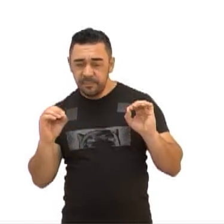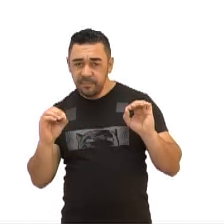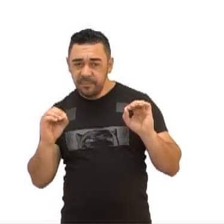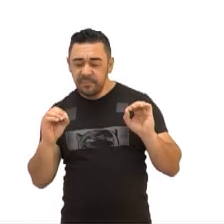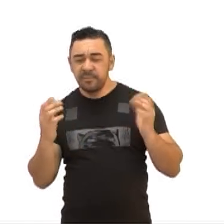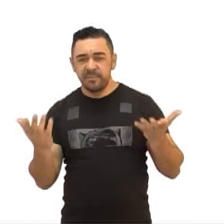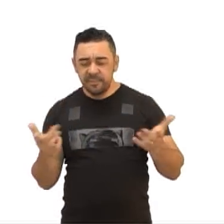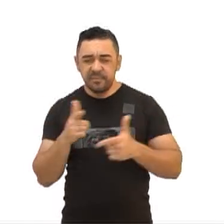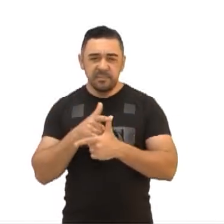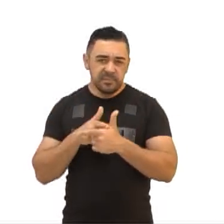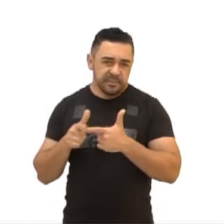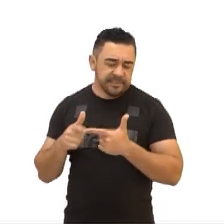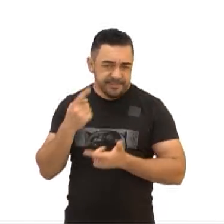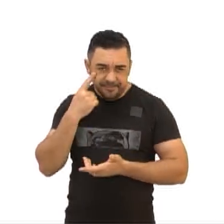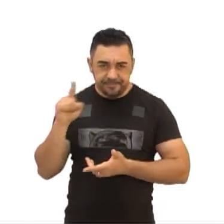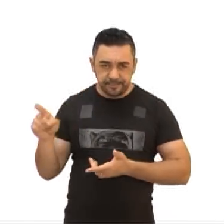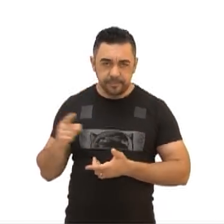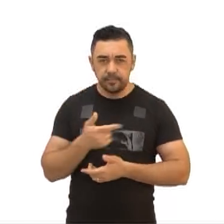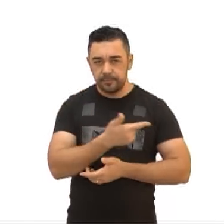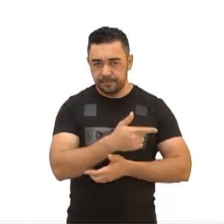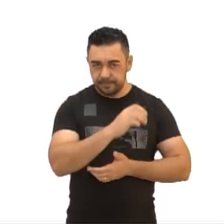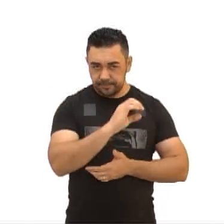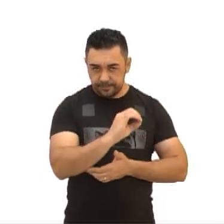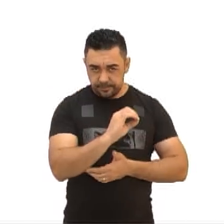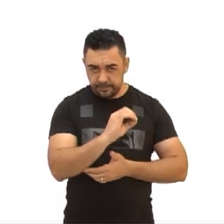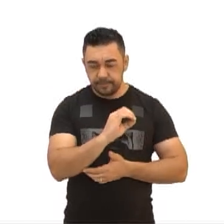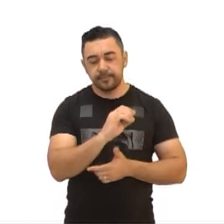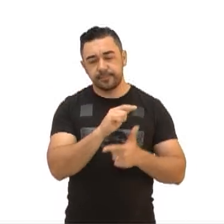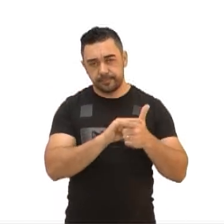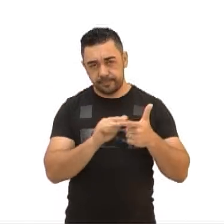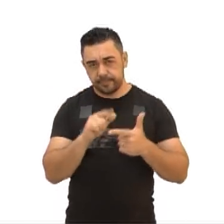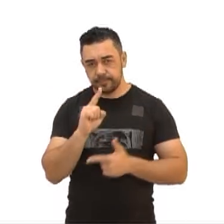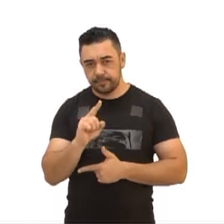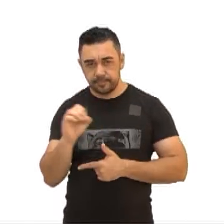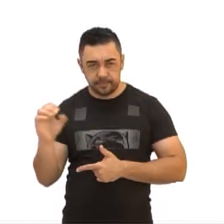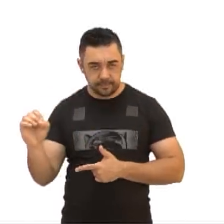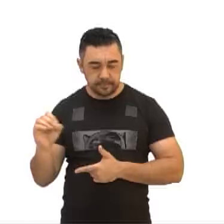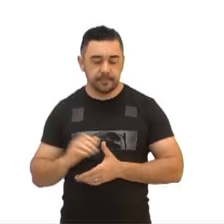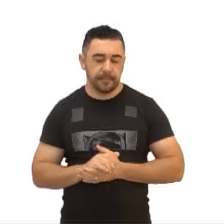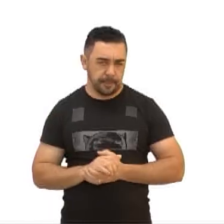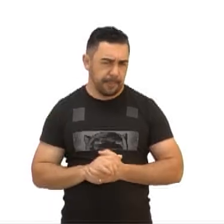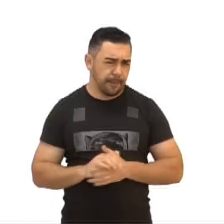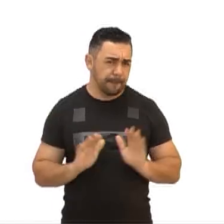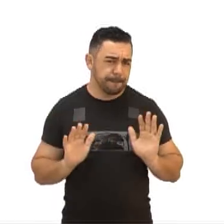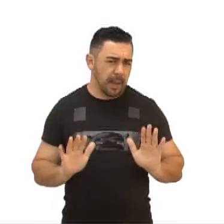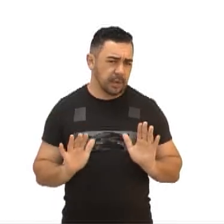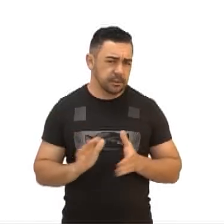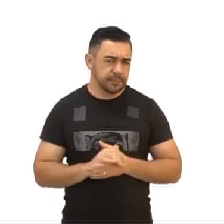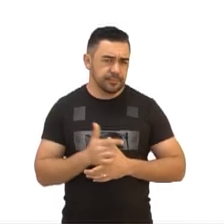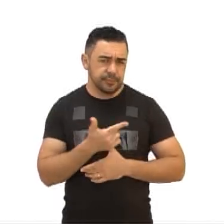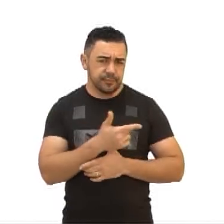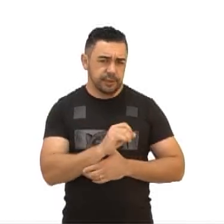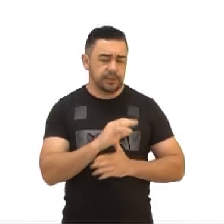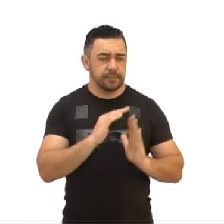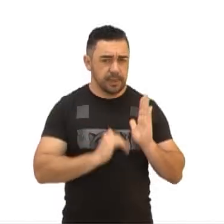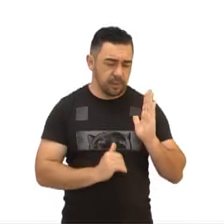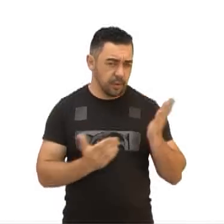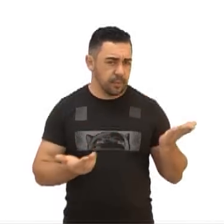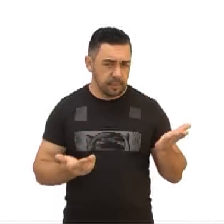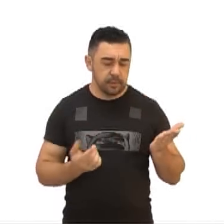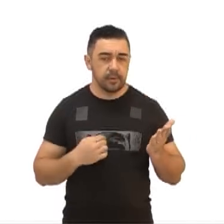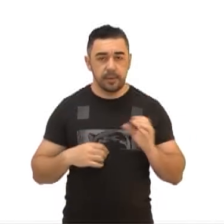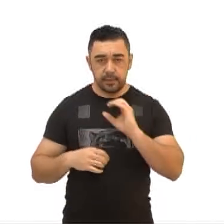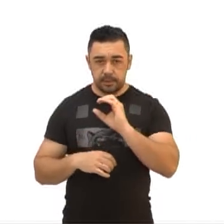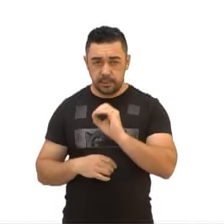então vamos dividir. Então, pegamos lá o 20 e vou dividir por 100. Mas 20 é menor que 100, então eu tenho que acrescentar